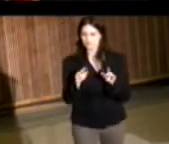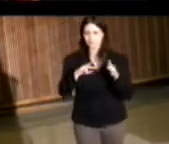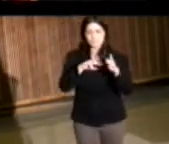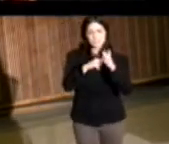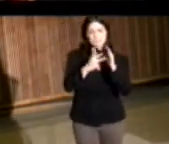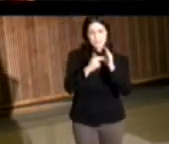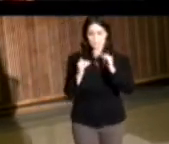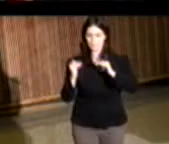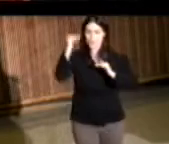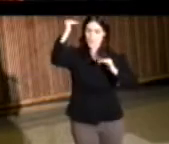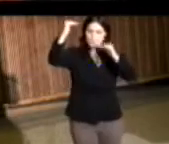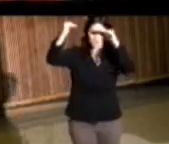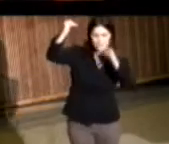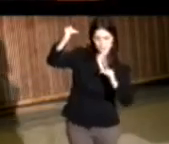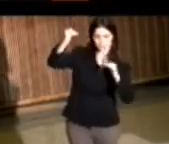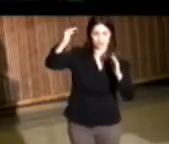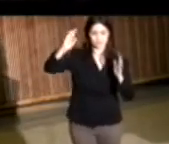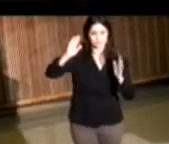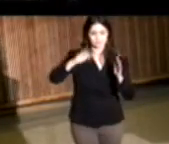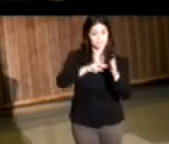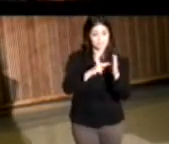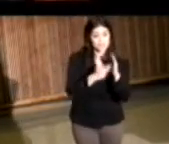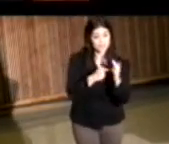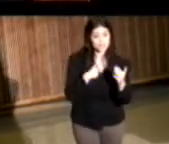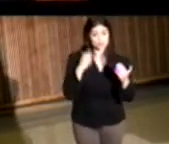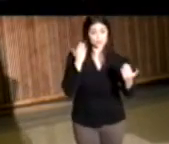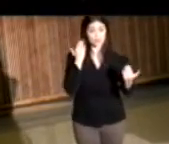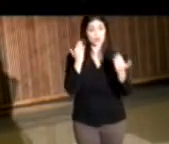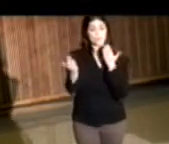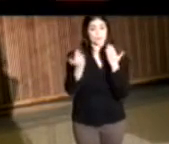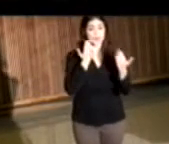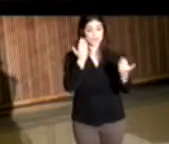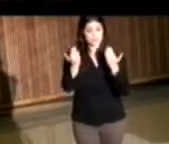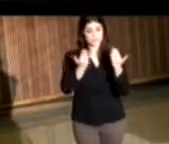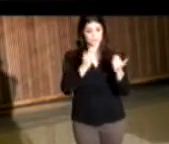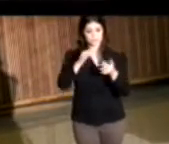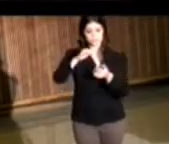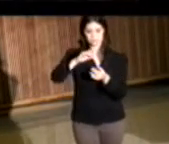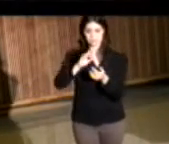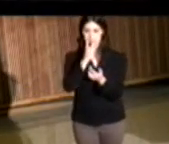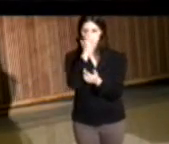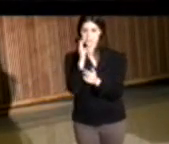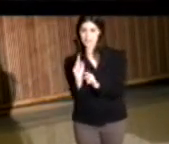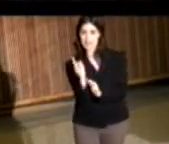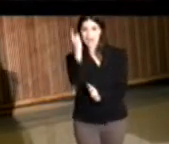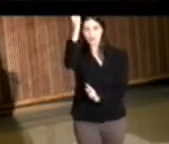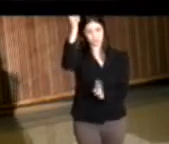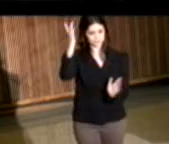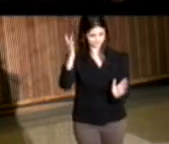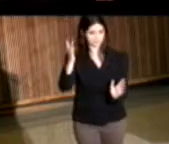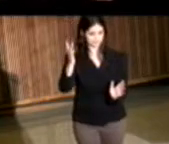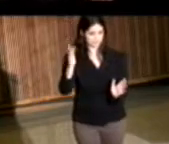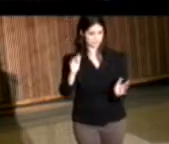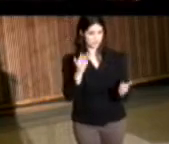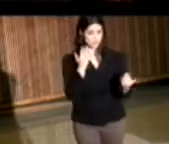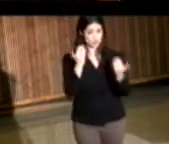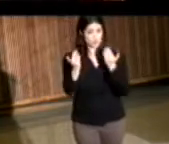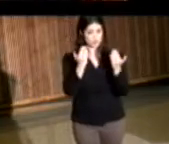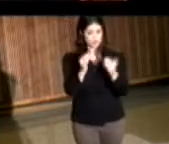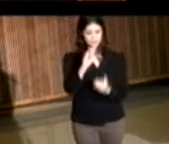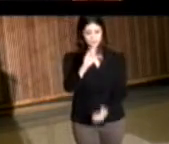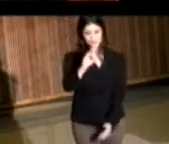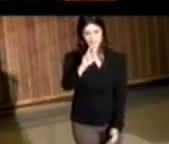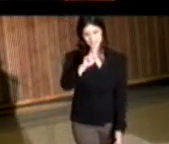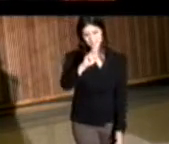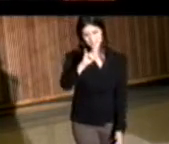é menor? Bom, eu vou usar o critério provavelmente da medida nesse caso, mas eu posso usar o maior